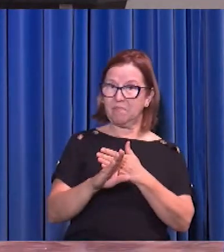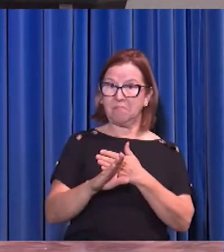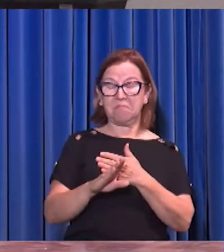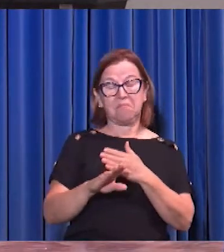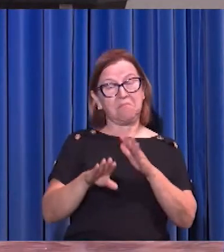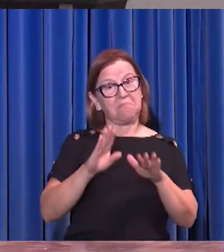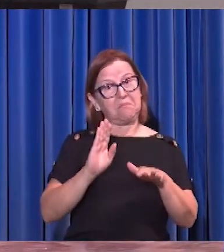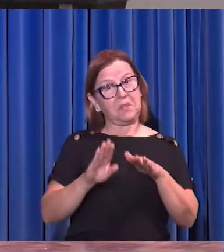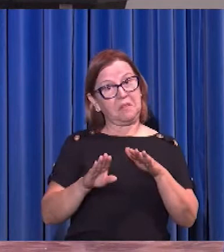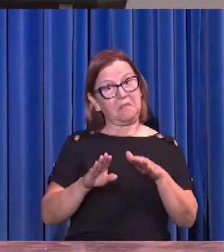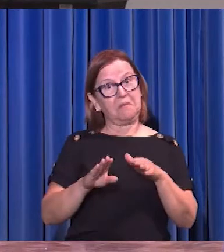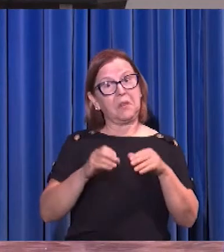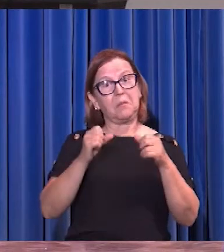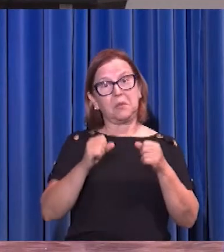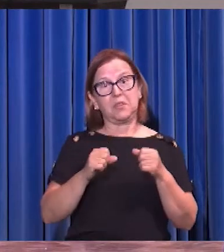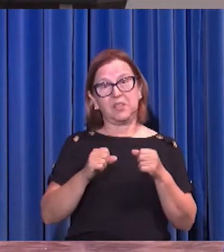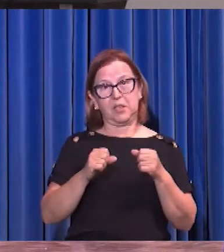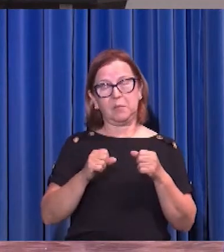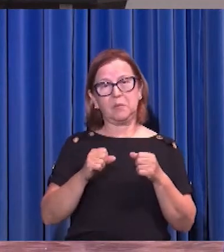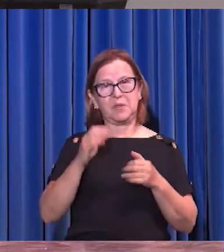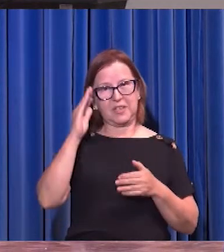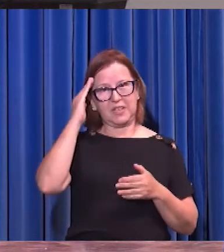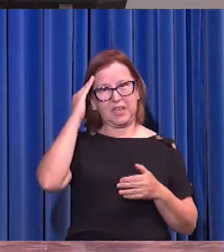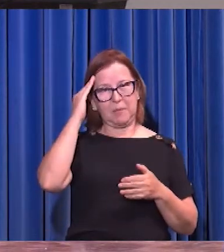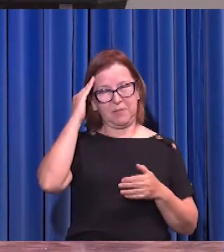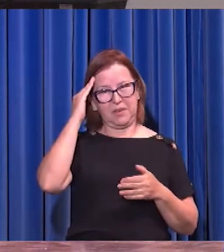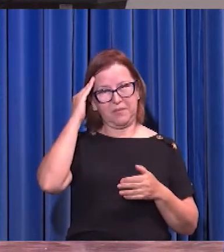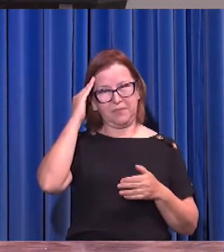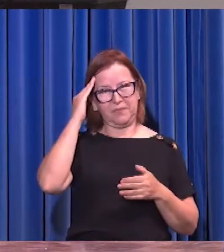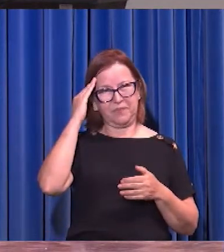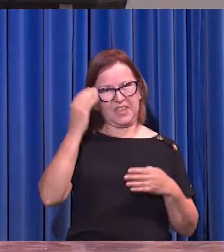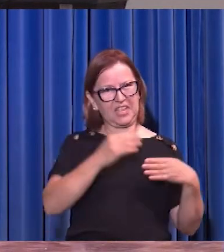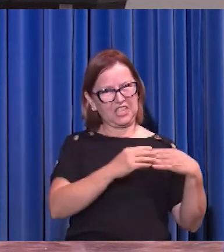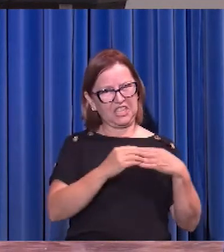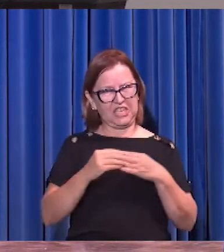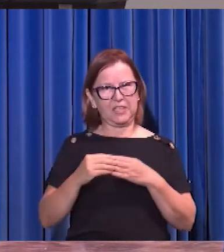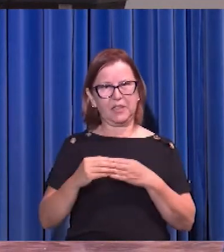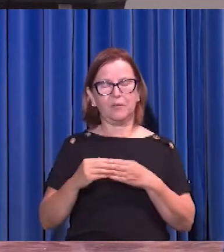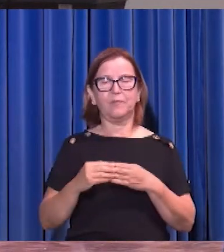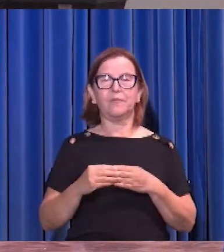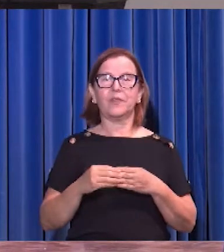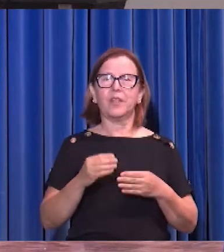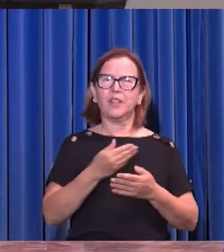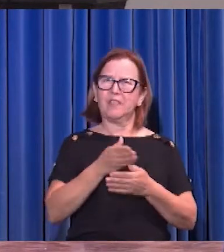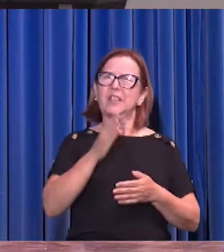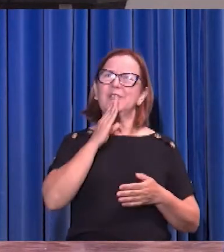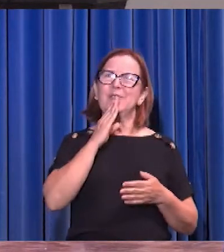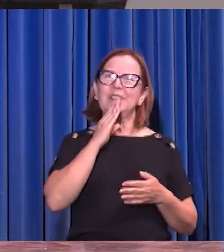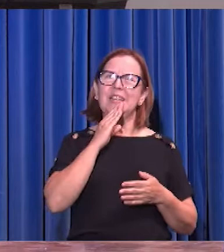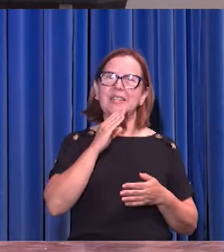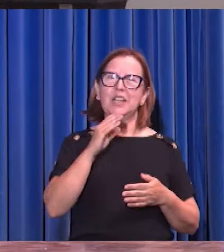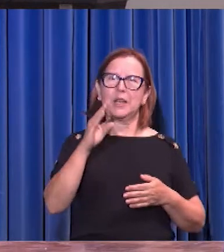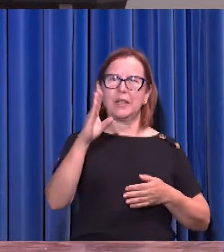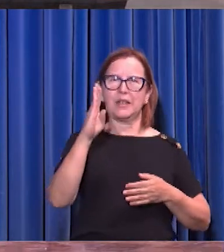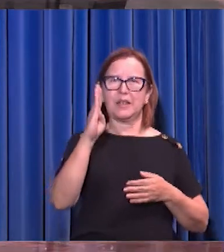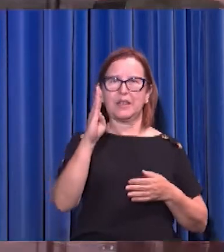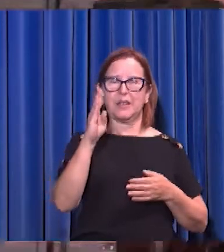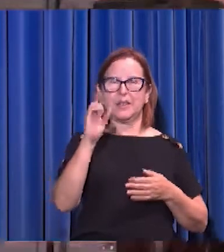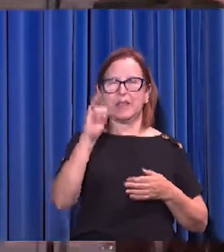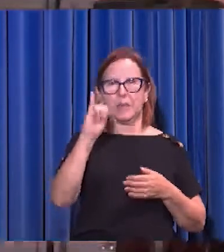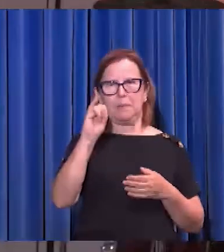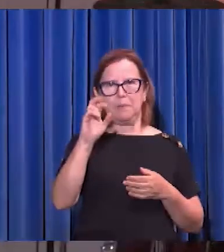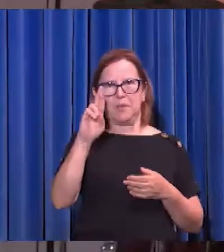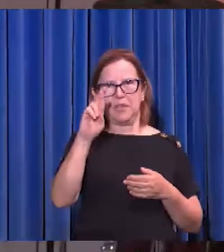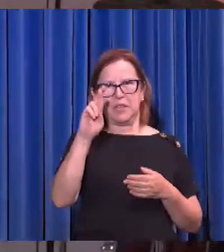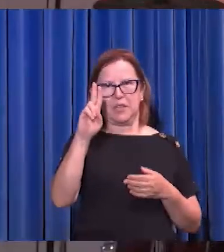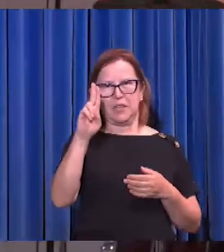a direção do vento. Vocês já viram aquela biruta que fica ali no aeroporto? Ela indica o quê?